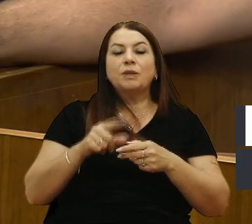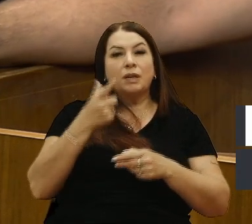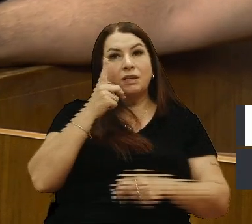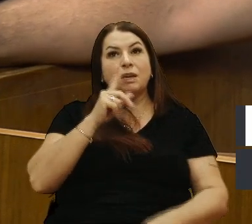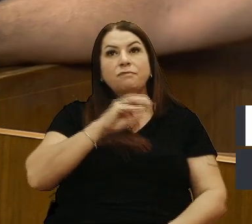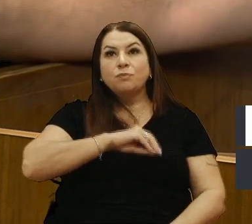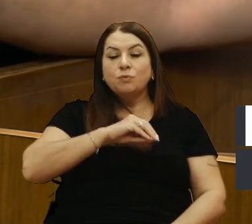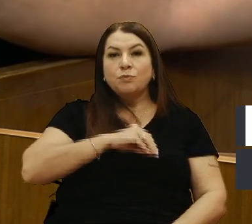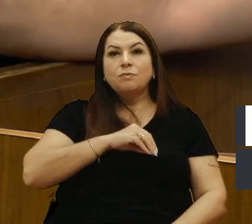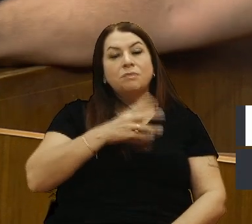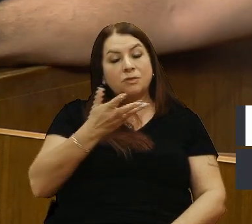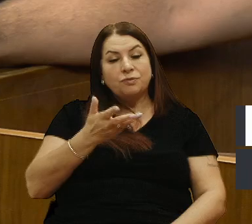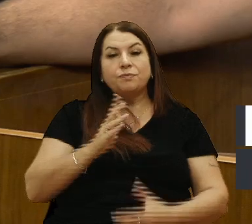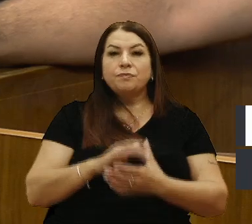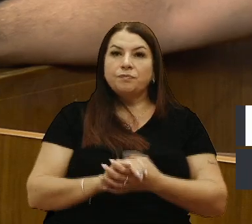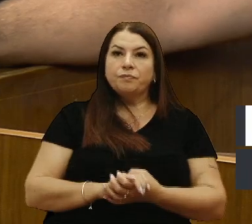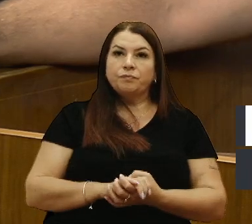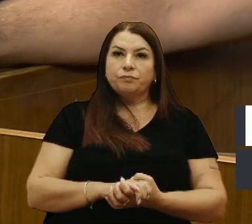sustento dessa lida.